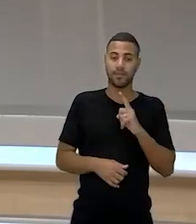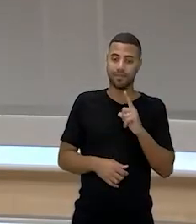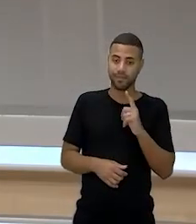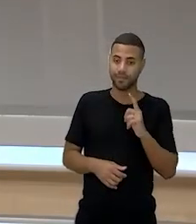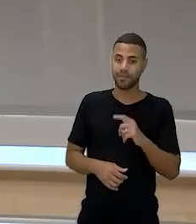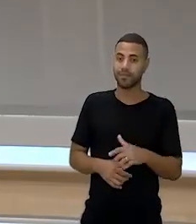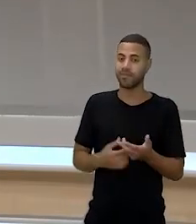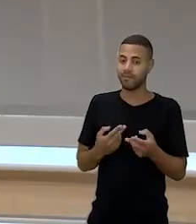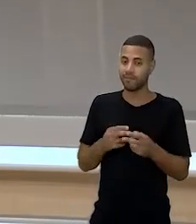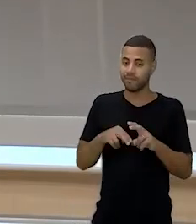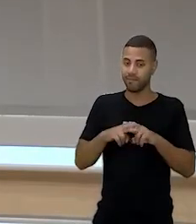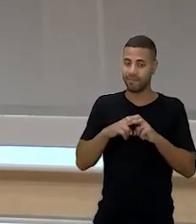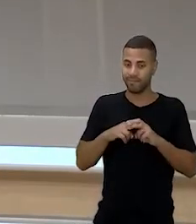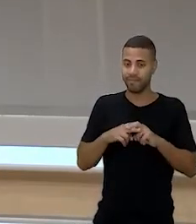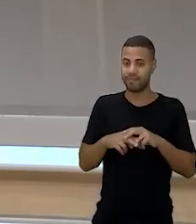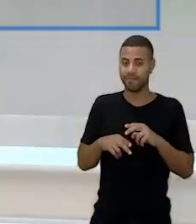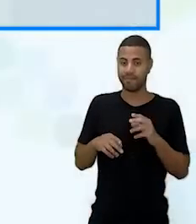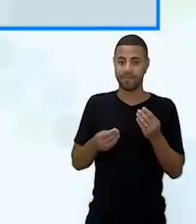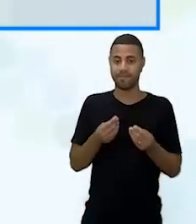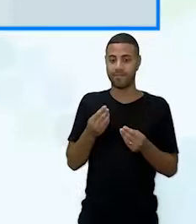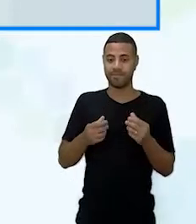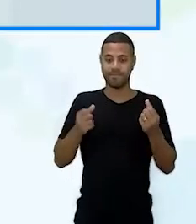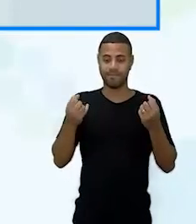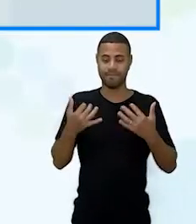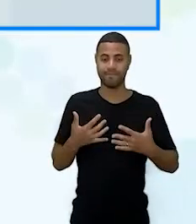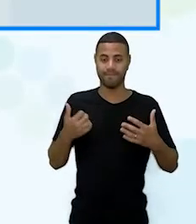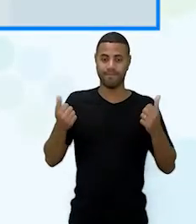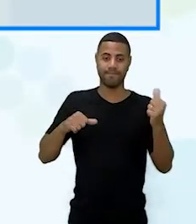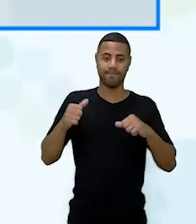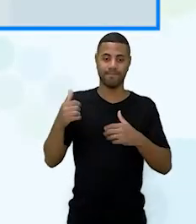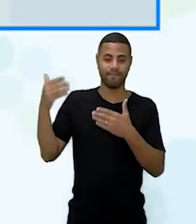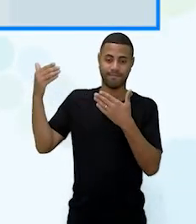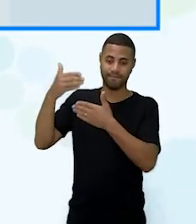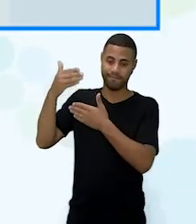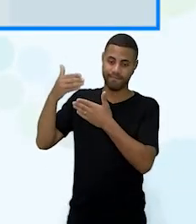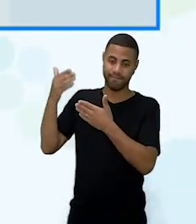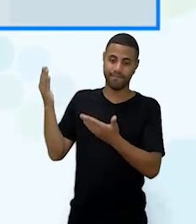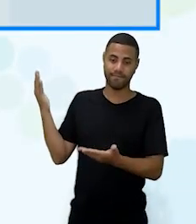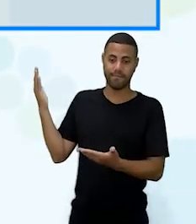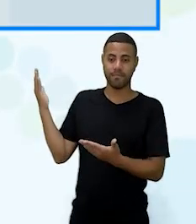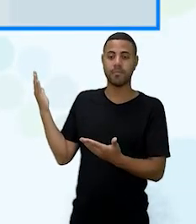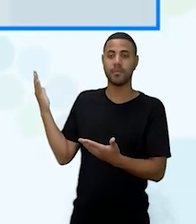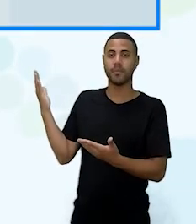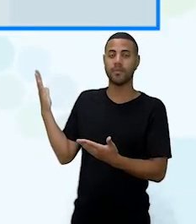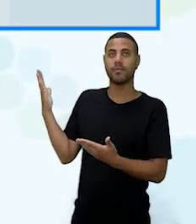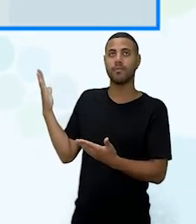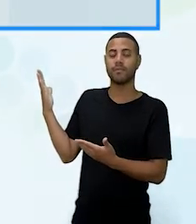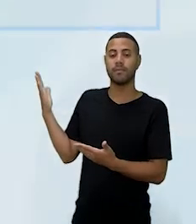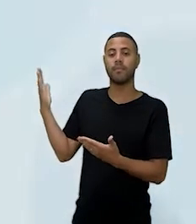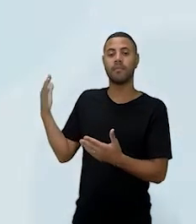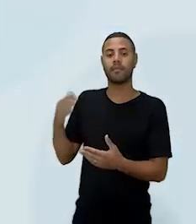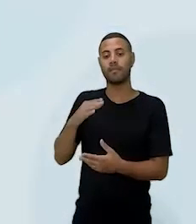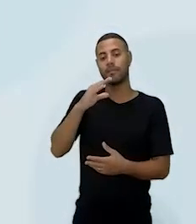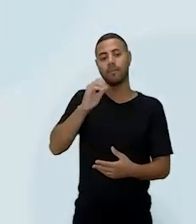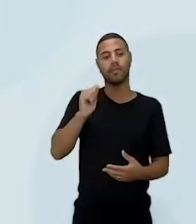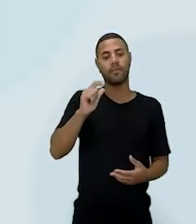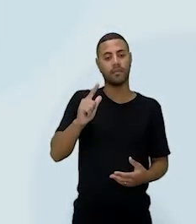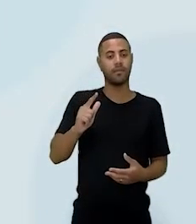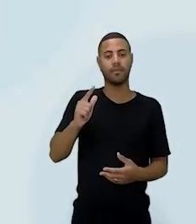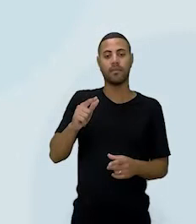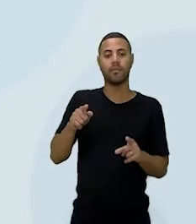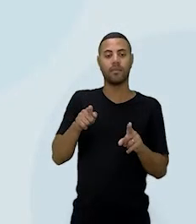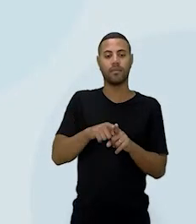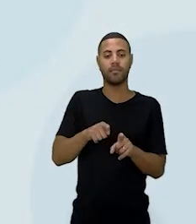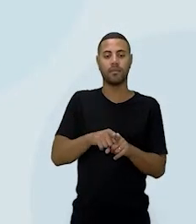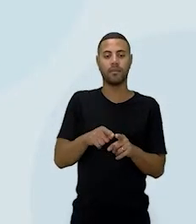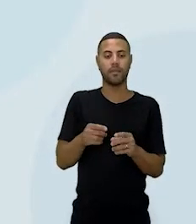isso que a gente representa a equação química, conforme está lá no slide, a gente pode observar lá que a cal, ela vai reagir